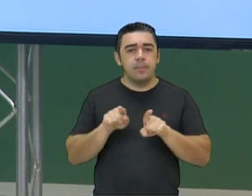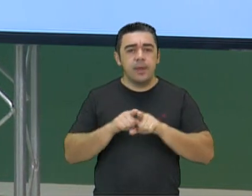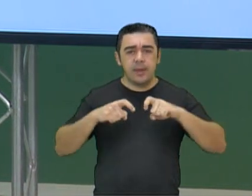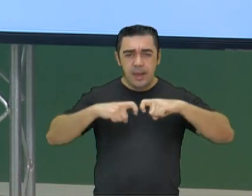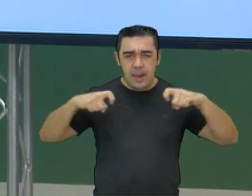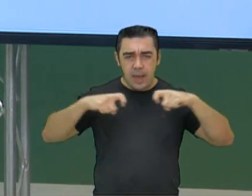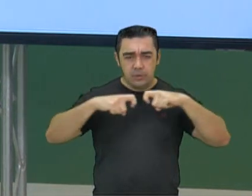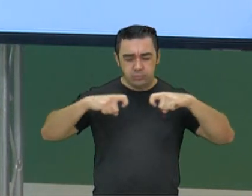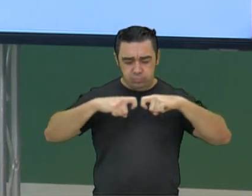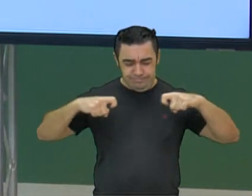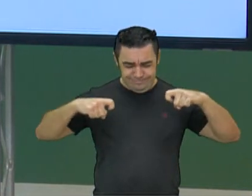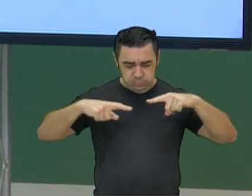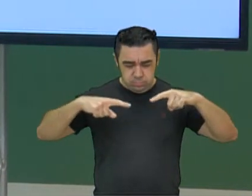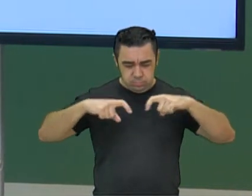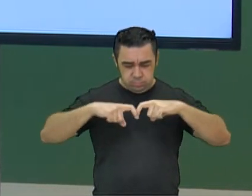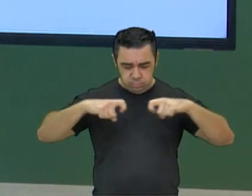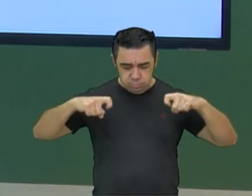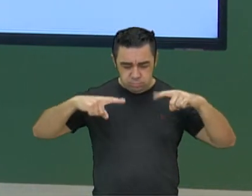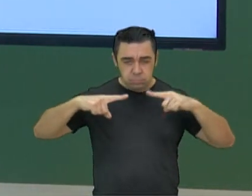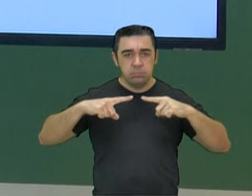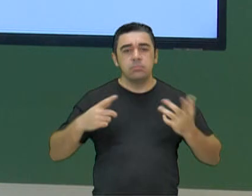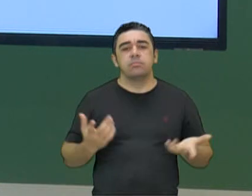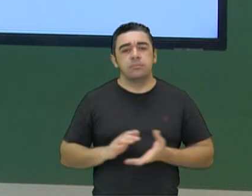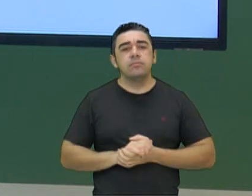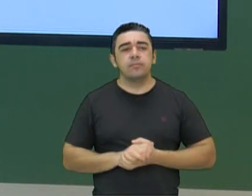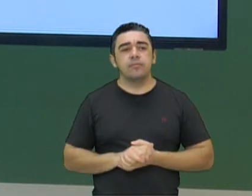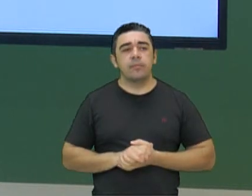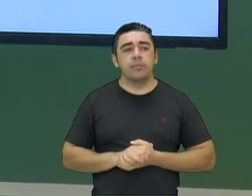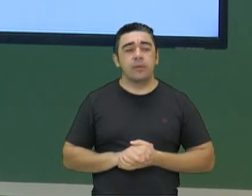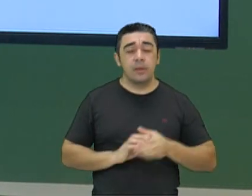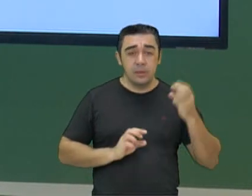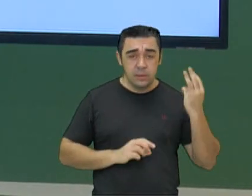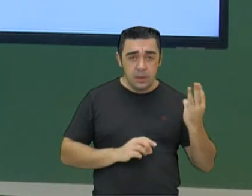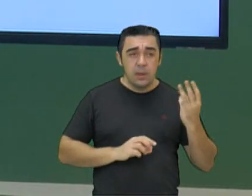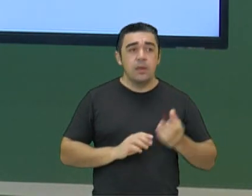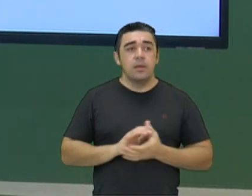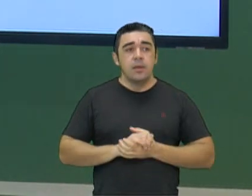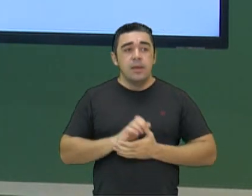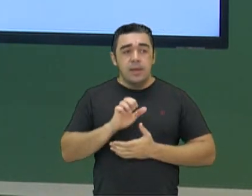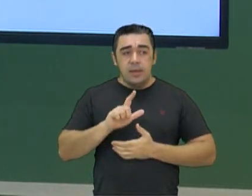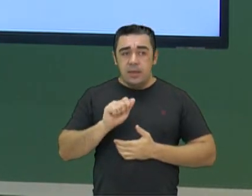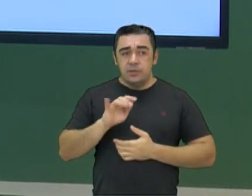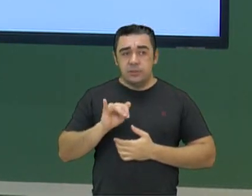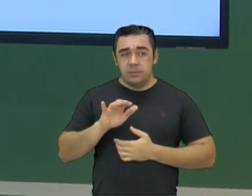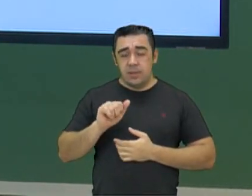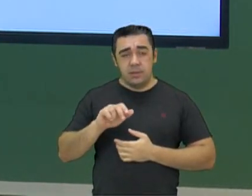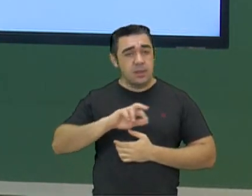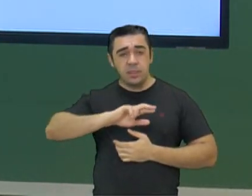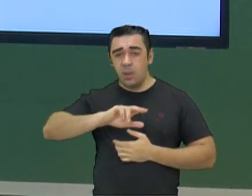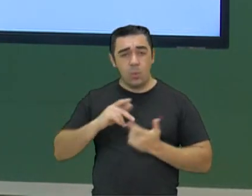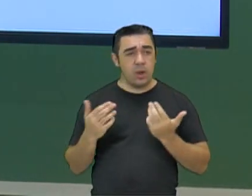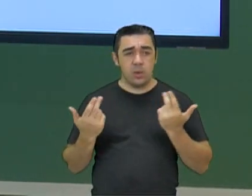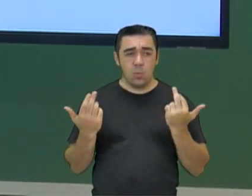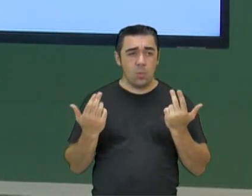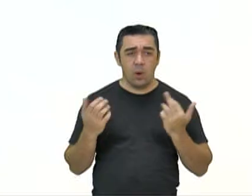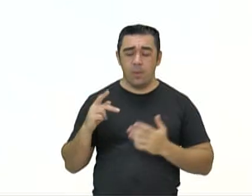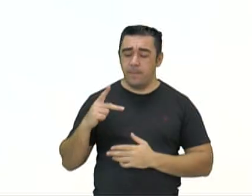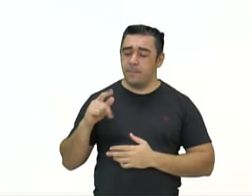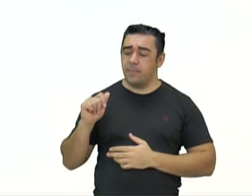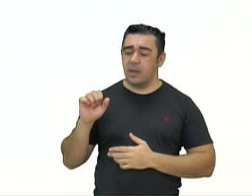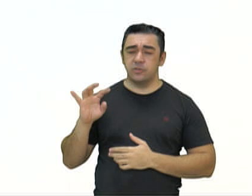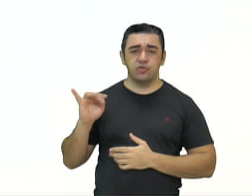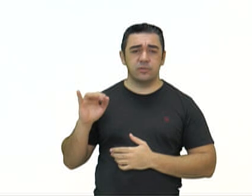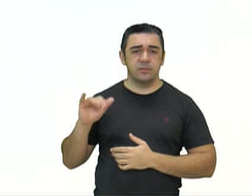verdadeiro. E 3, a elasticidade não é a mesma coisa que plasticidade, realmente. Se você olhar esse gráfico aqui, ó, isso aqui